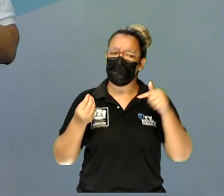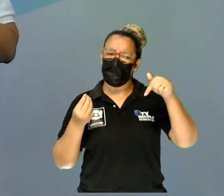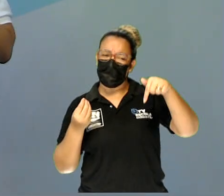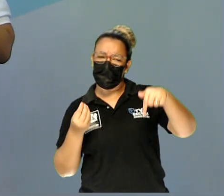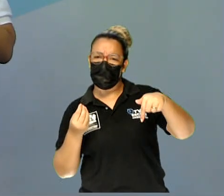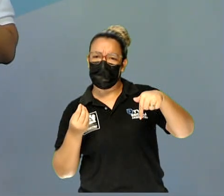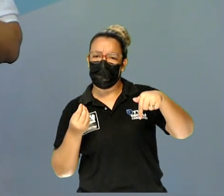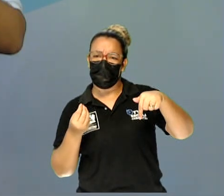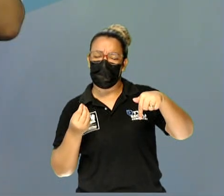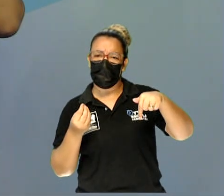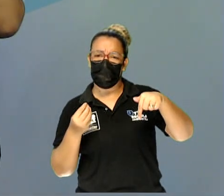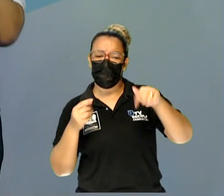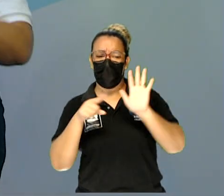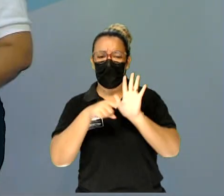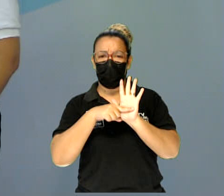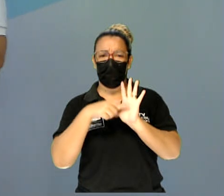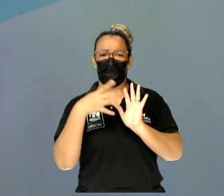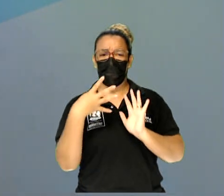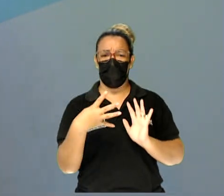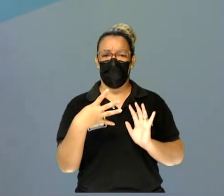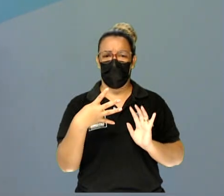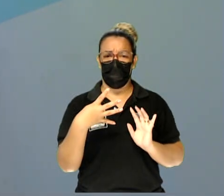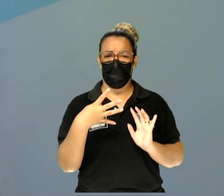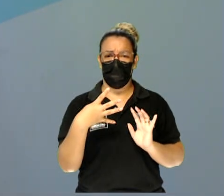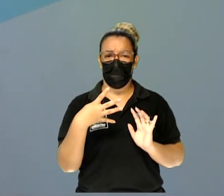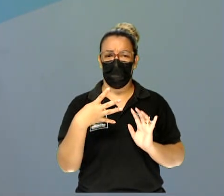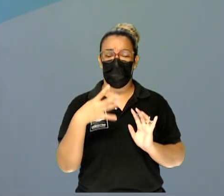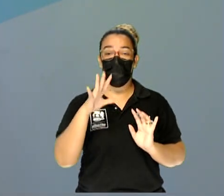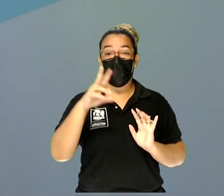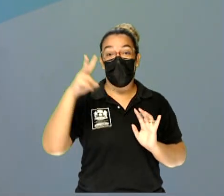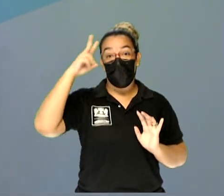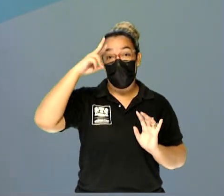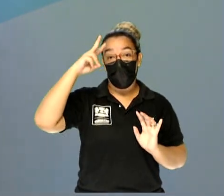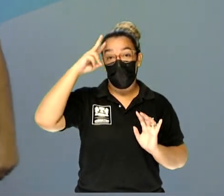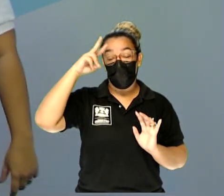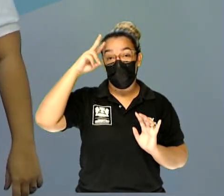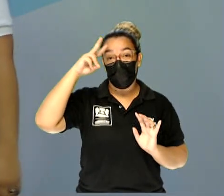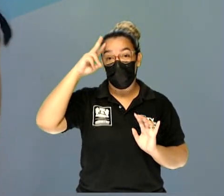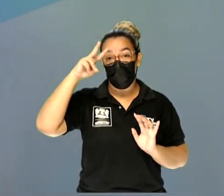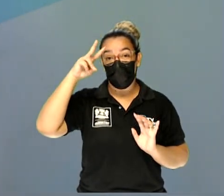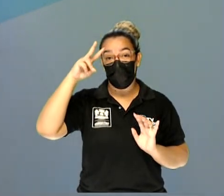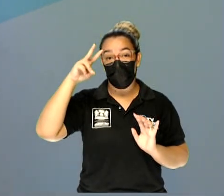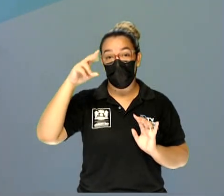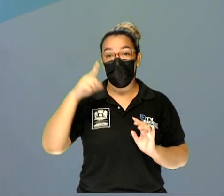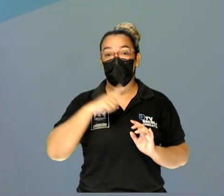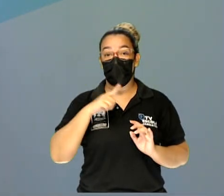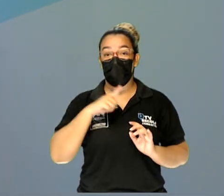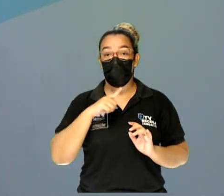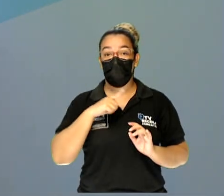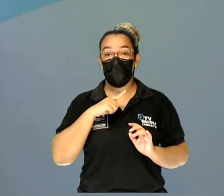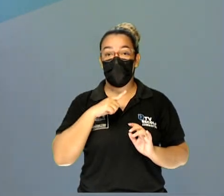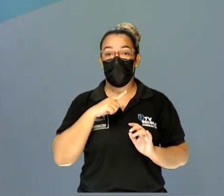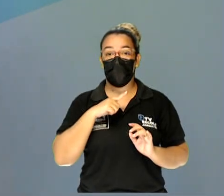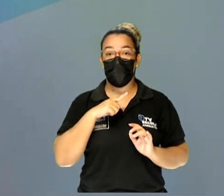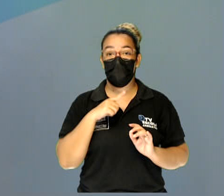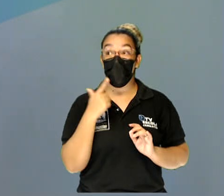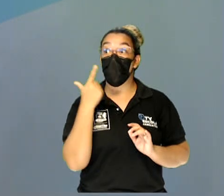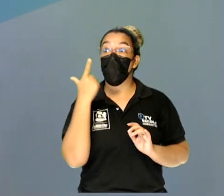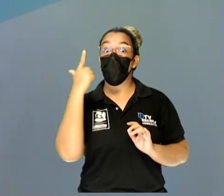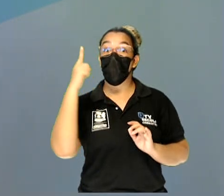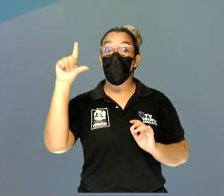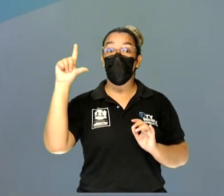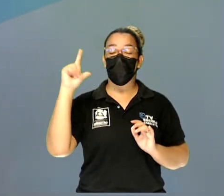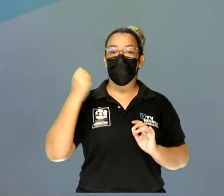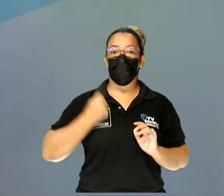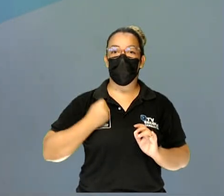4 é menor? Mas lembre-se, o número, ele ele tem outros números aí, ele é maior,